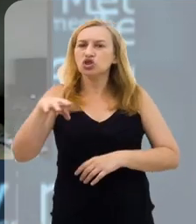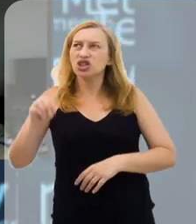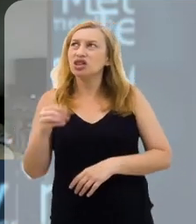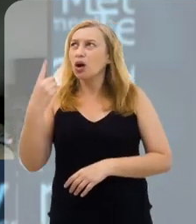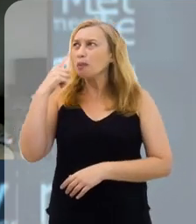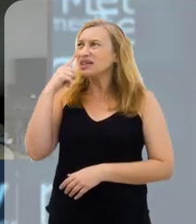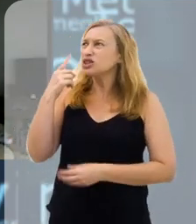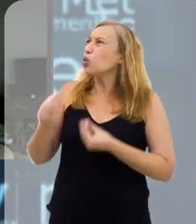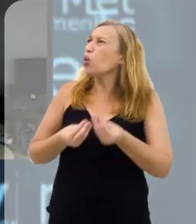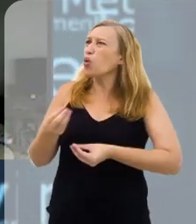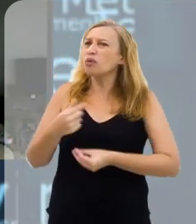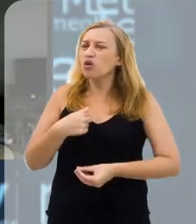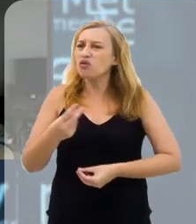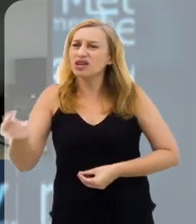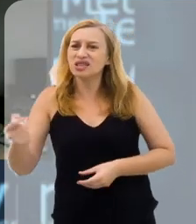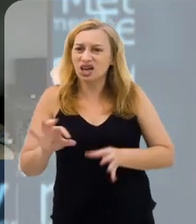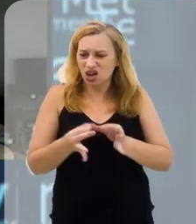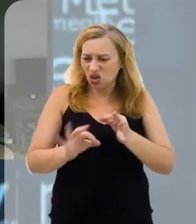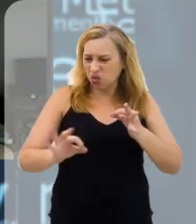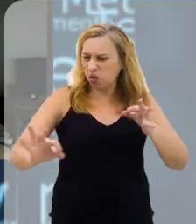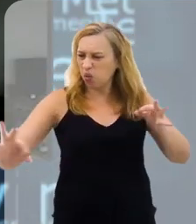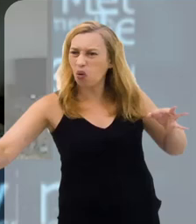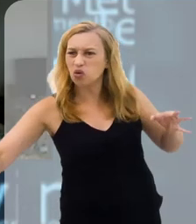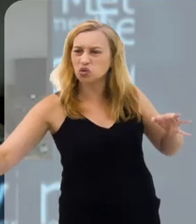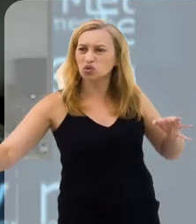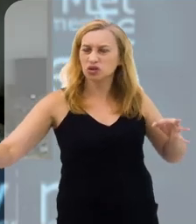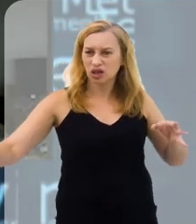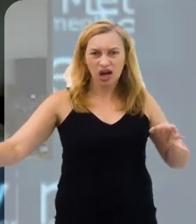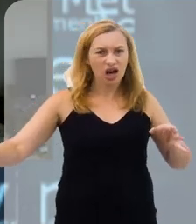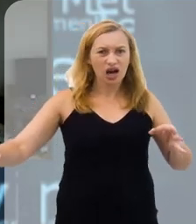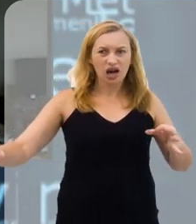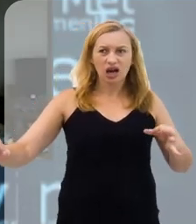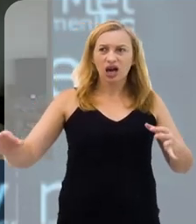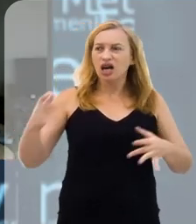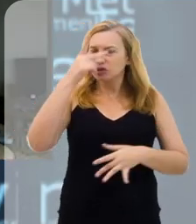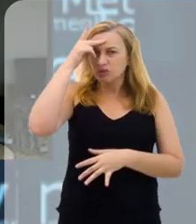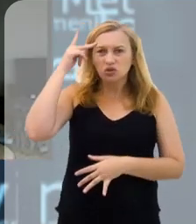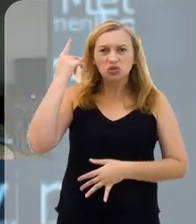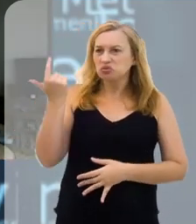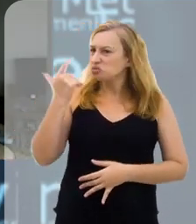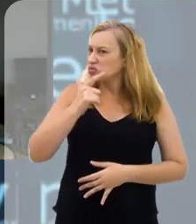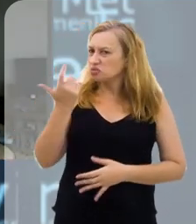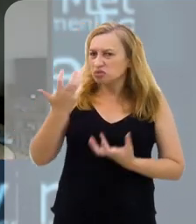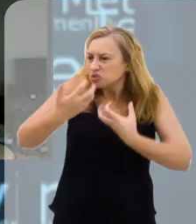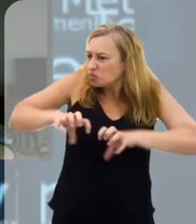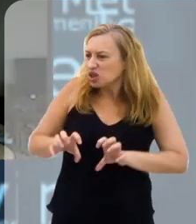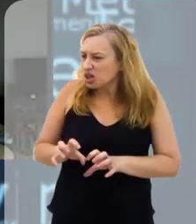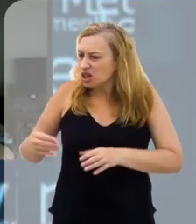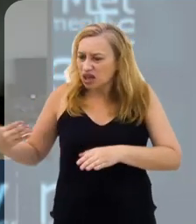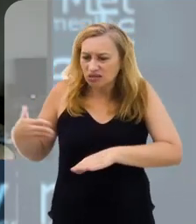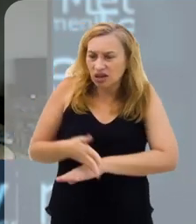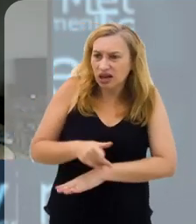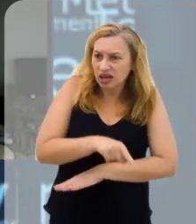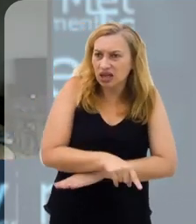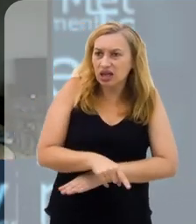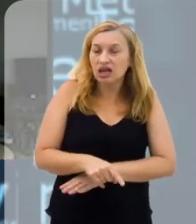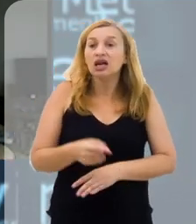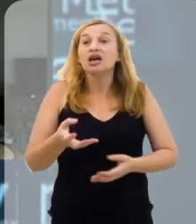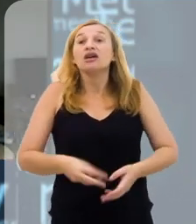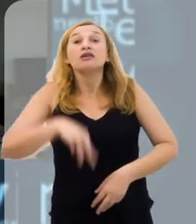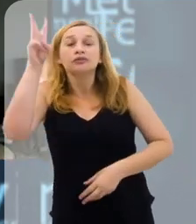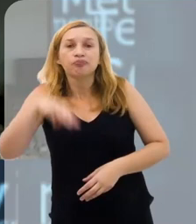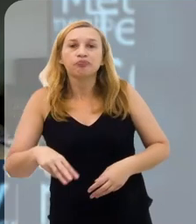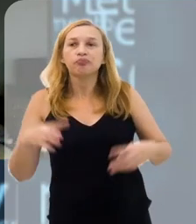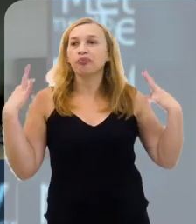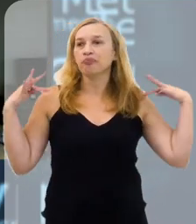3 quilômetros da RJ-130, mas a estrada é precária, as pessoas não vão querer entrar aqui. Eu pensava dessa forma, né? Quem procura